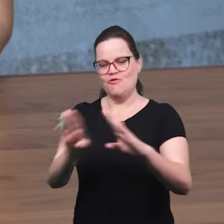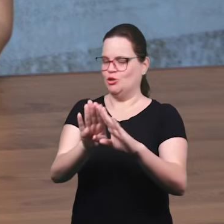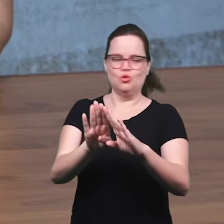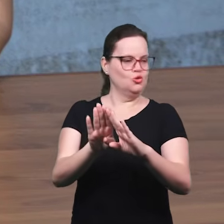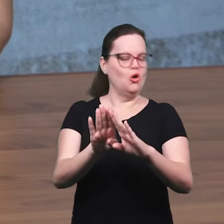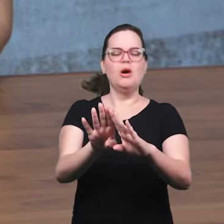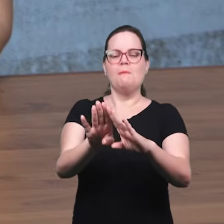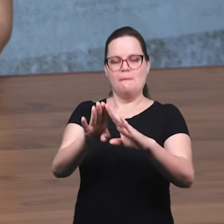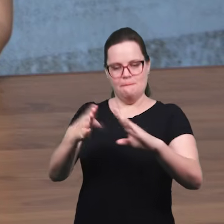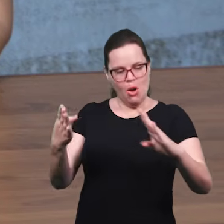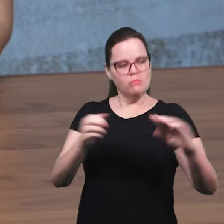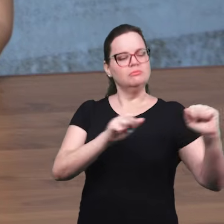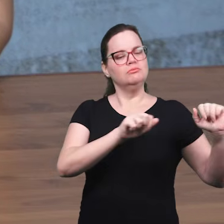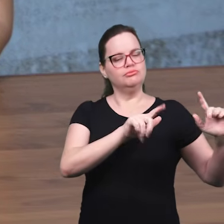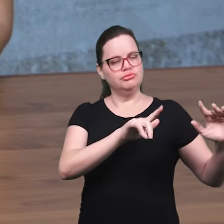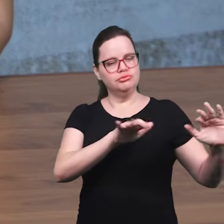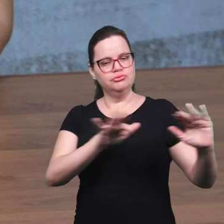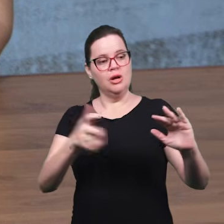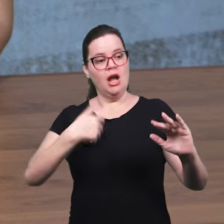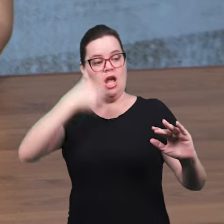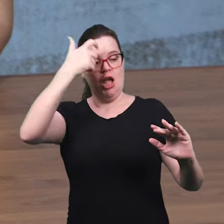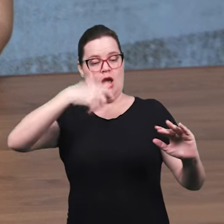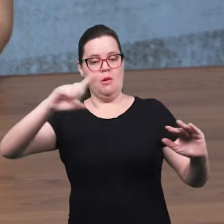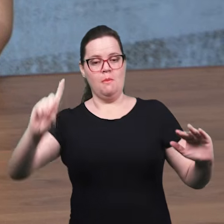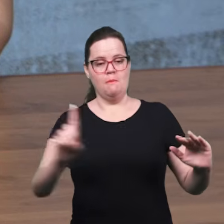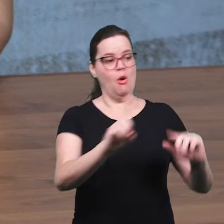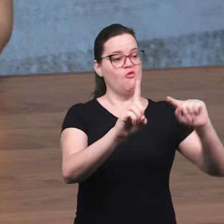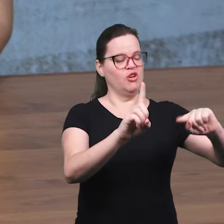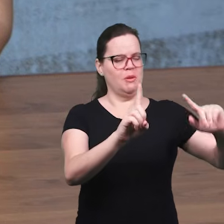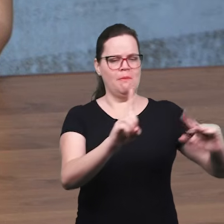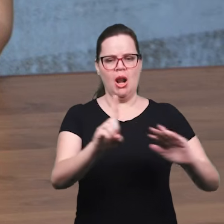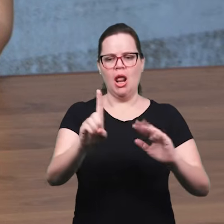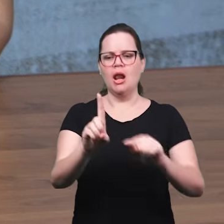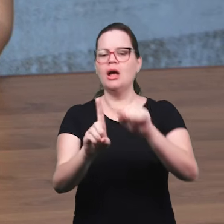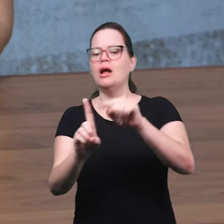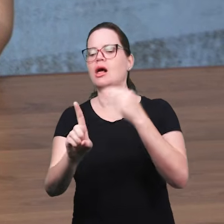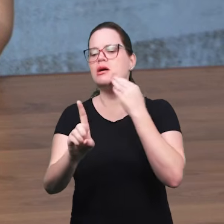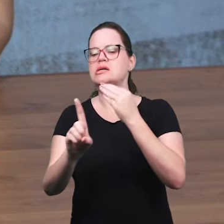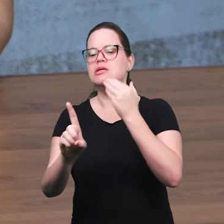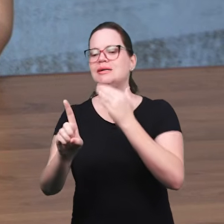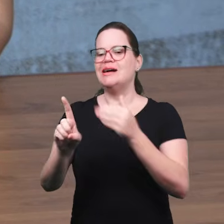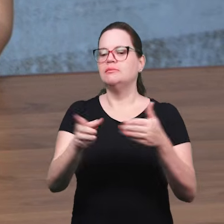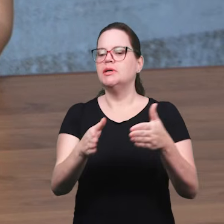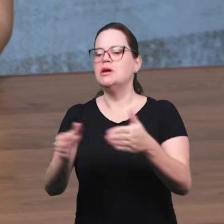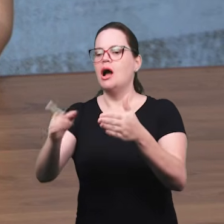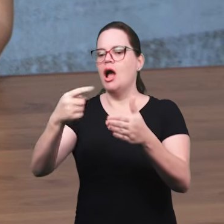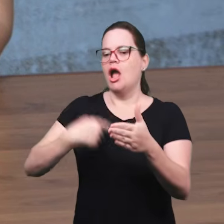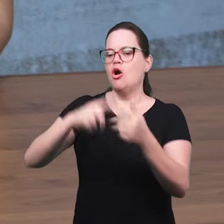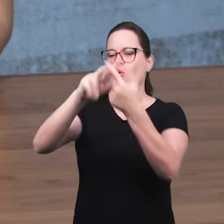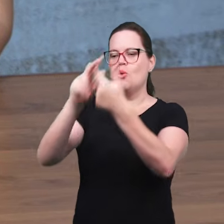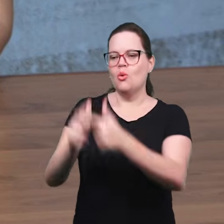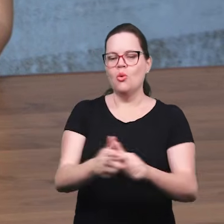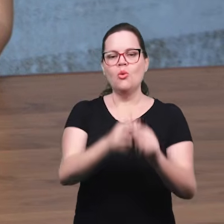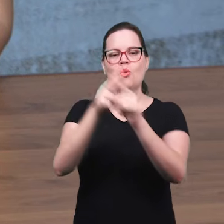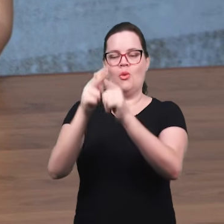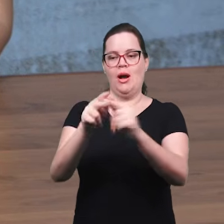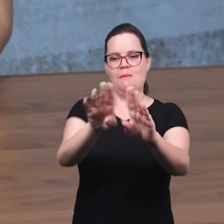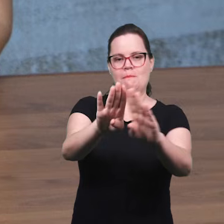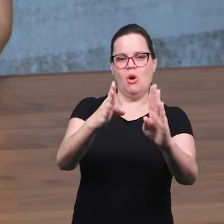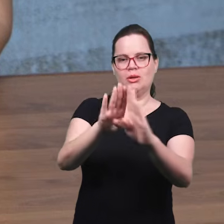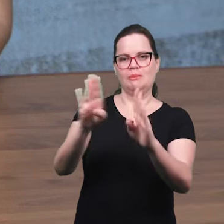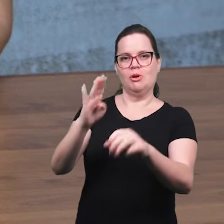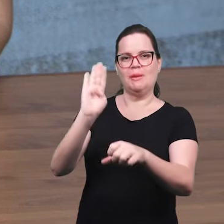irei diante de ti e endireitarei os caminhos tortos. Quebrarei as portas